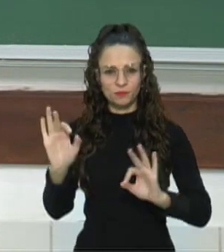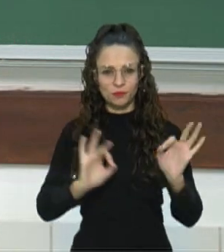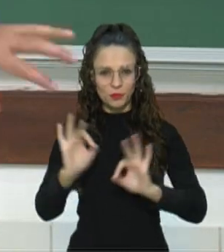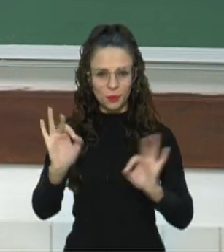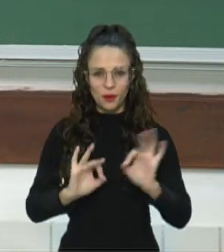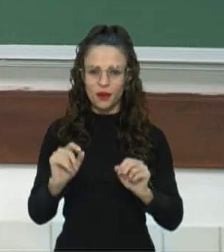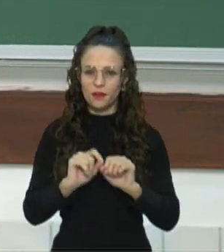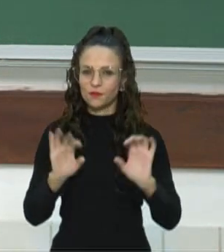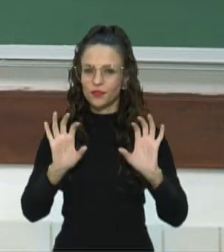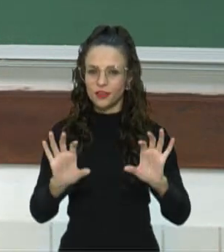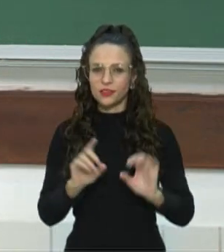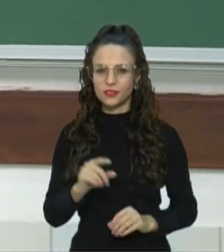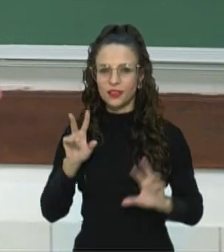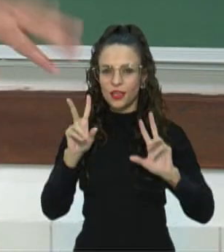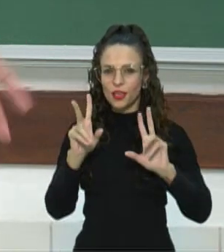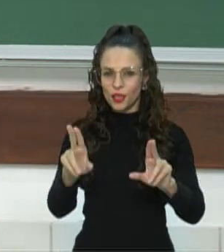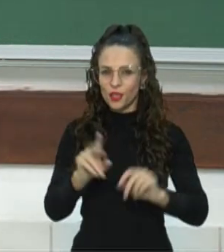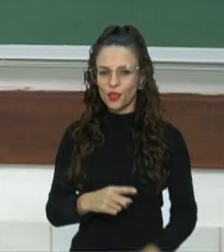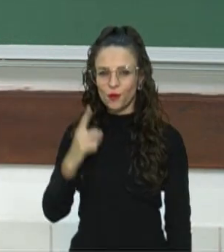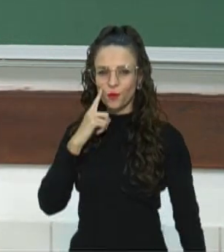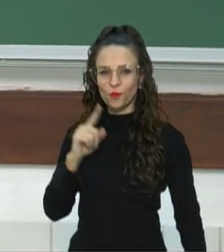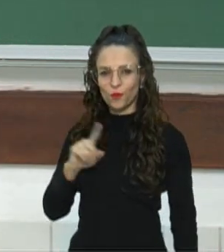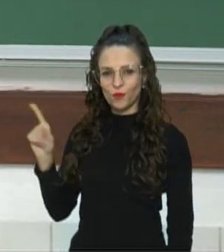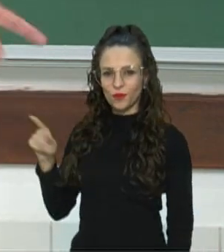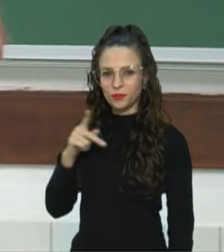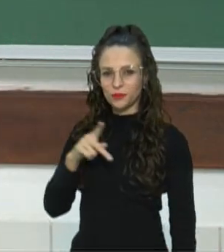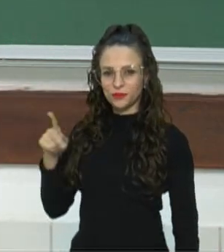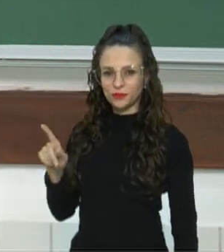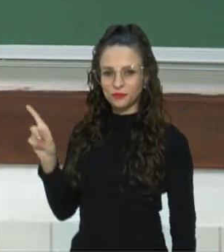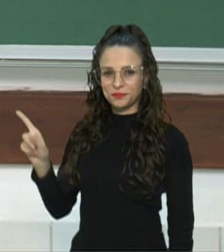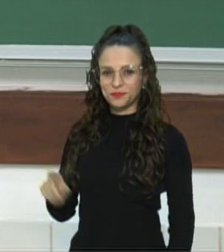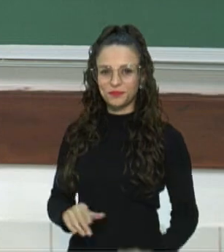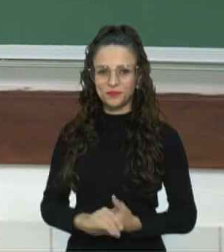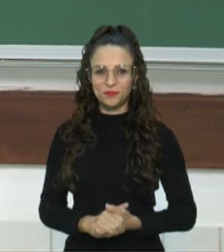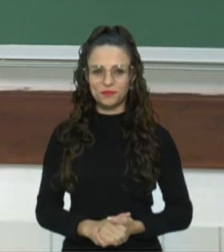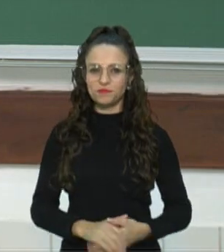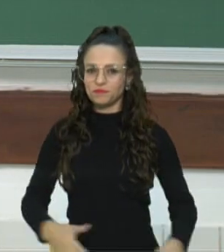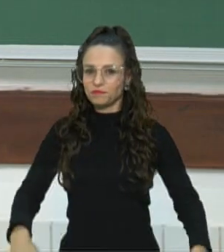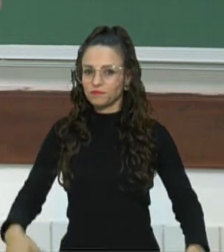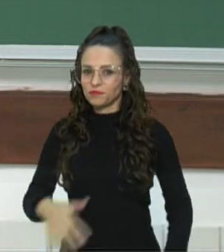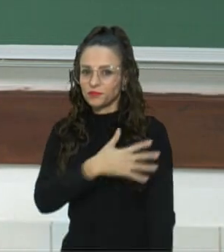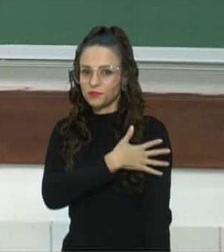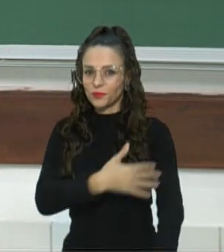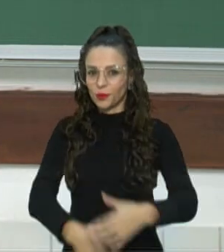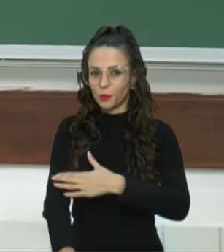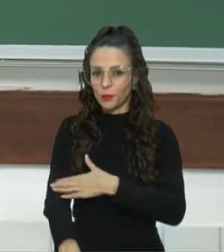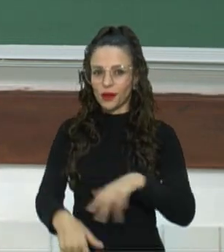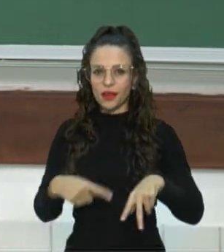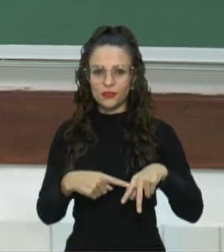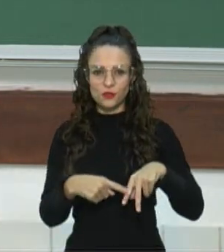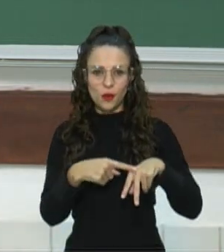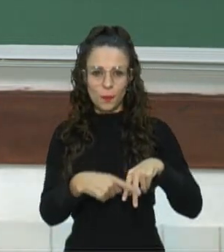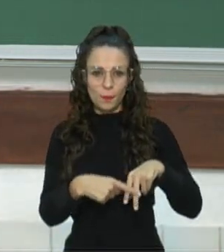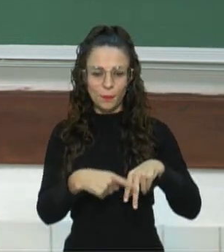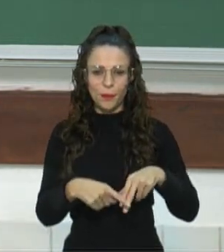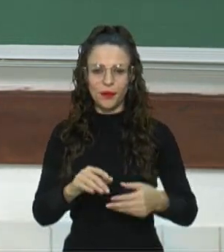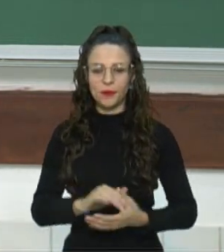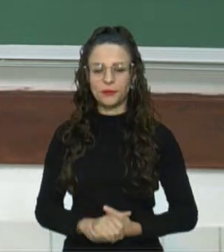aquele aquecimento, dá aquela carga na musculatura, mexe os braços, solta as pernas, lá, joga lá na